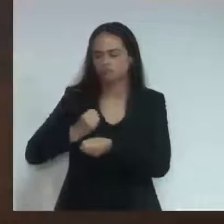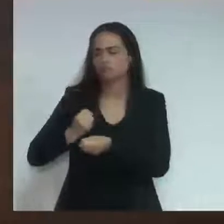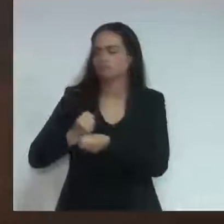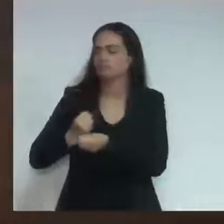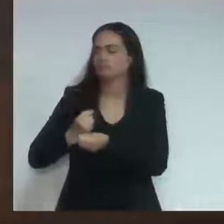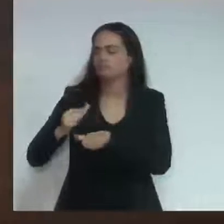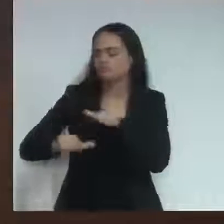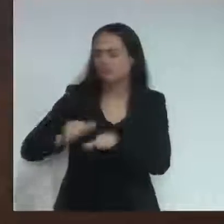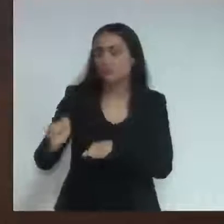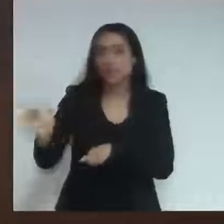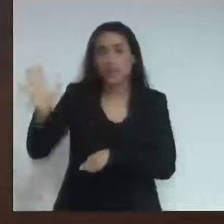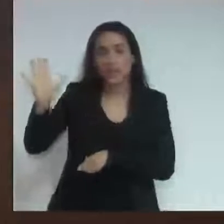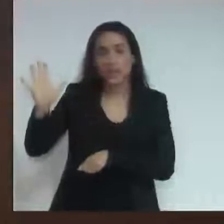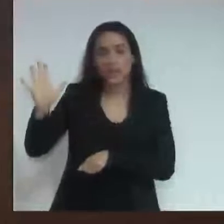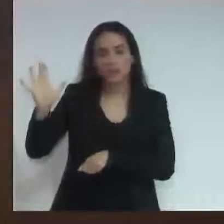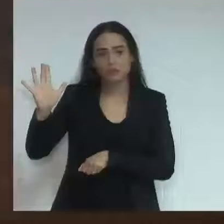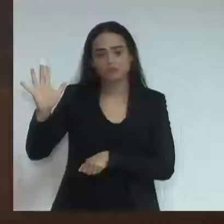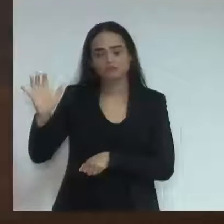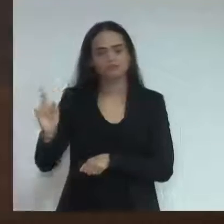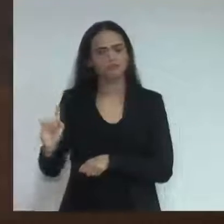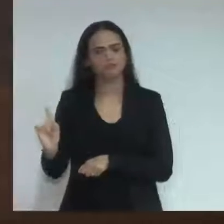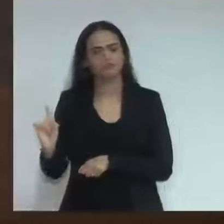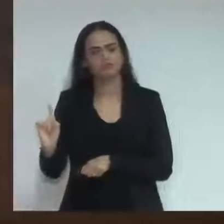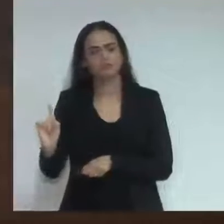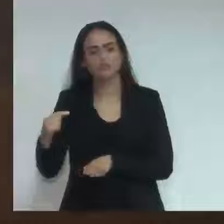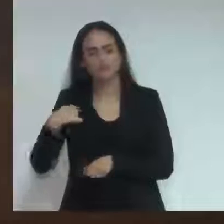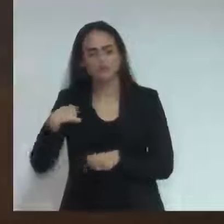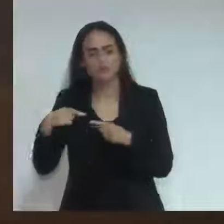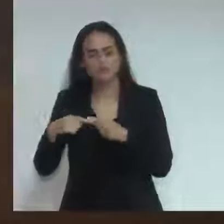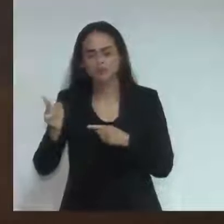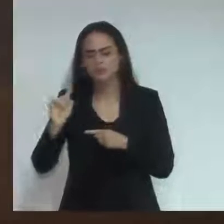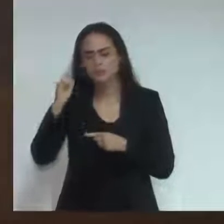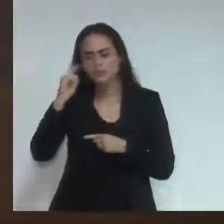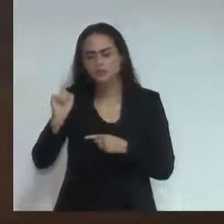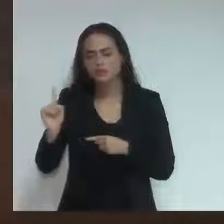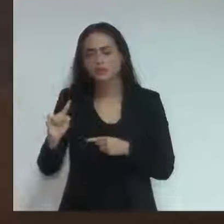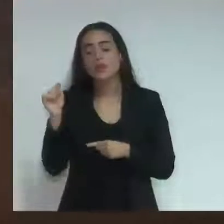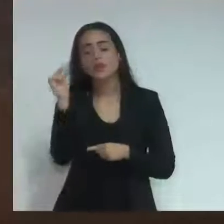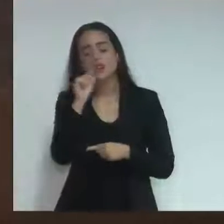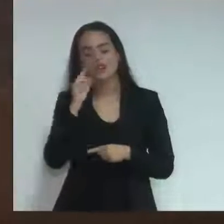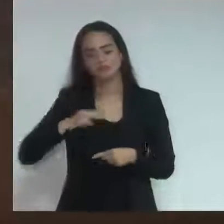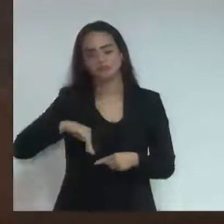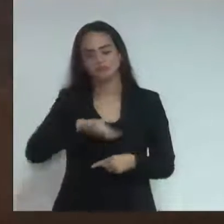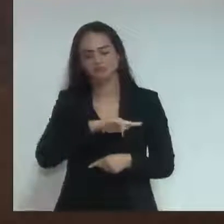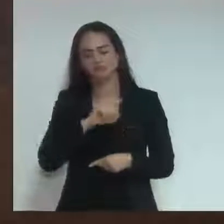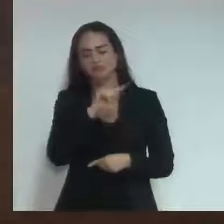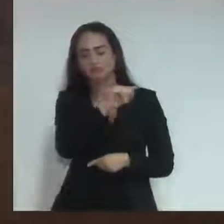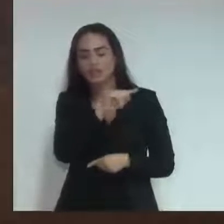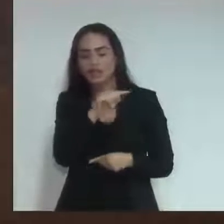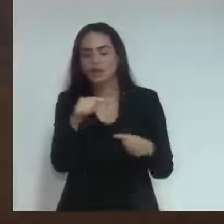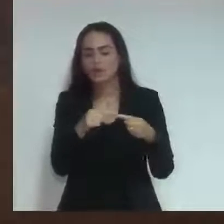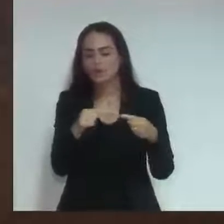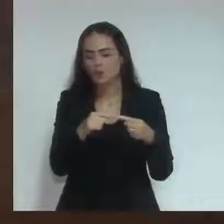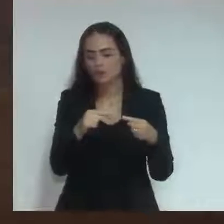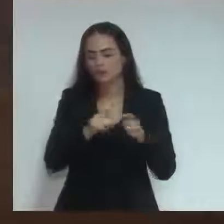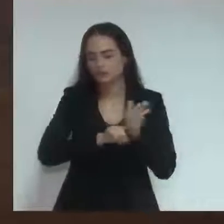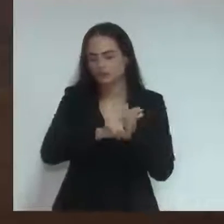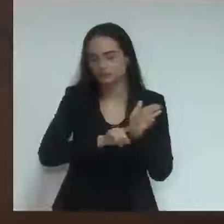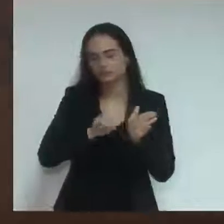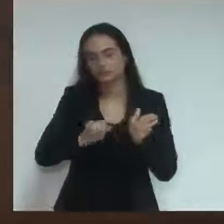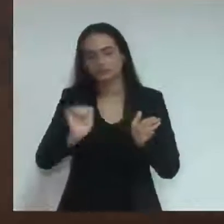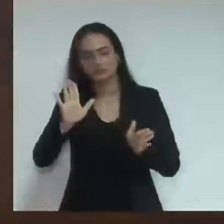defina pela justiça, se há algo errado, é lá que se define. Lá foi apresentado algumas planilhas,